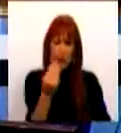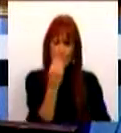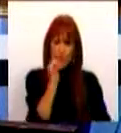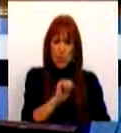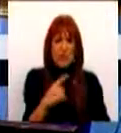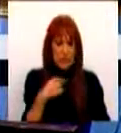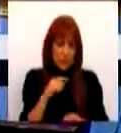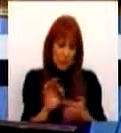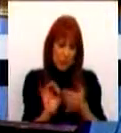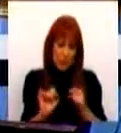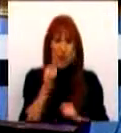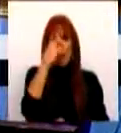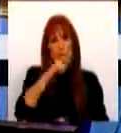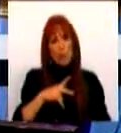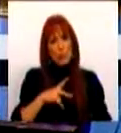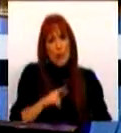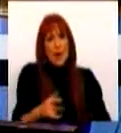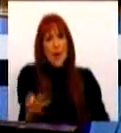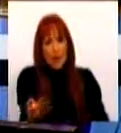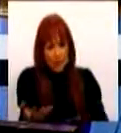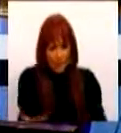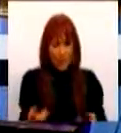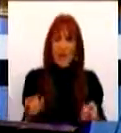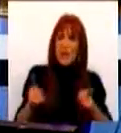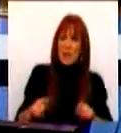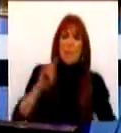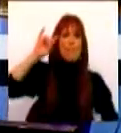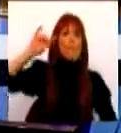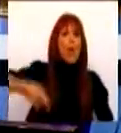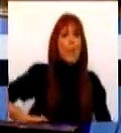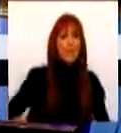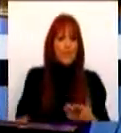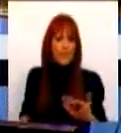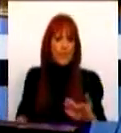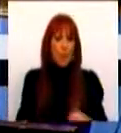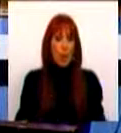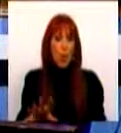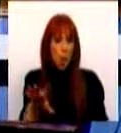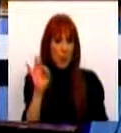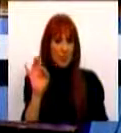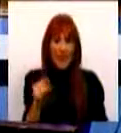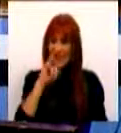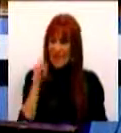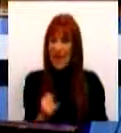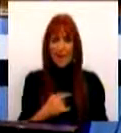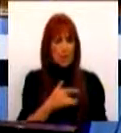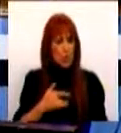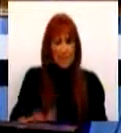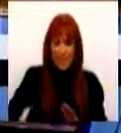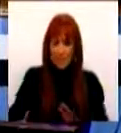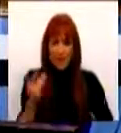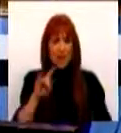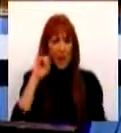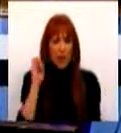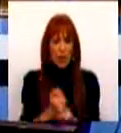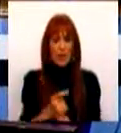alimentar e nutricional da população portuguesa. Também sabemos que optar por uma dieta mais saudável